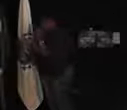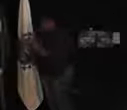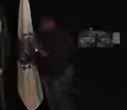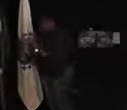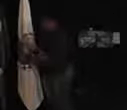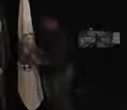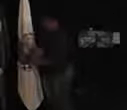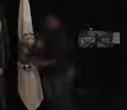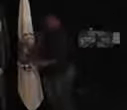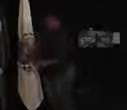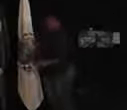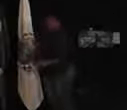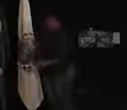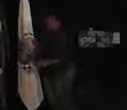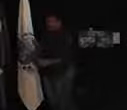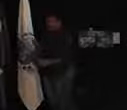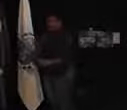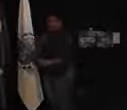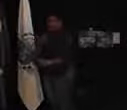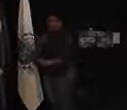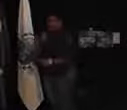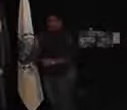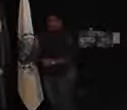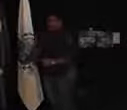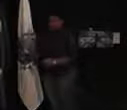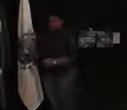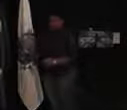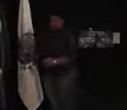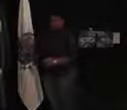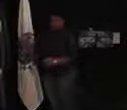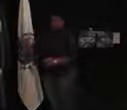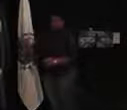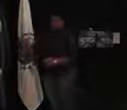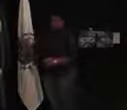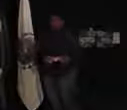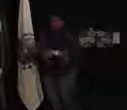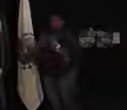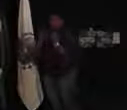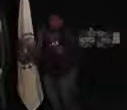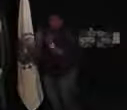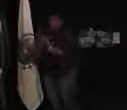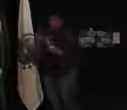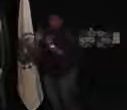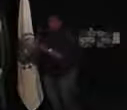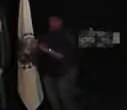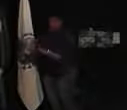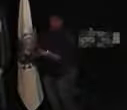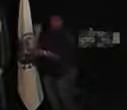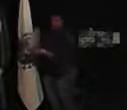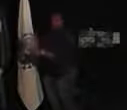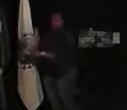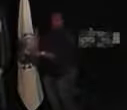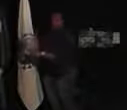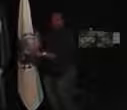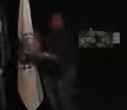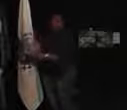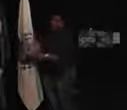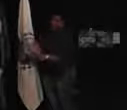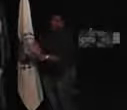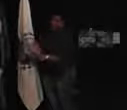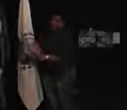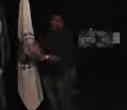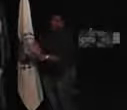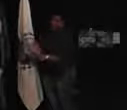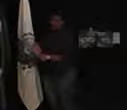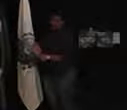da família não causam TDA. Eles podem agravar o quadro, mas eles não causam. TDA